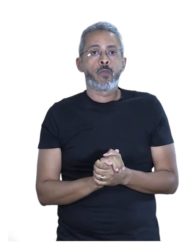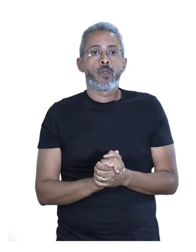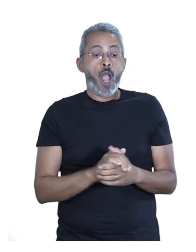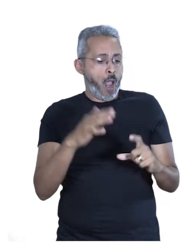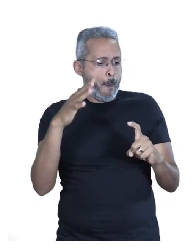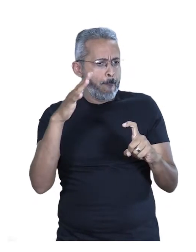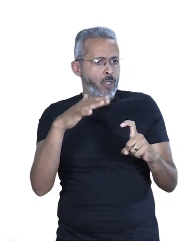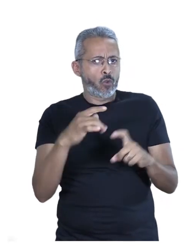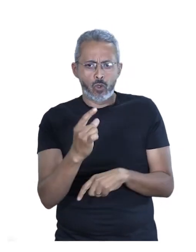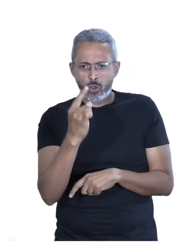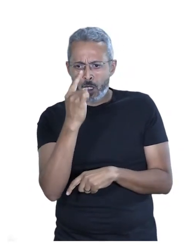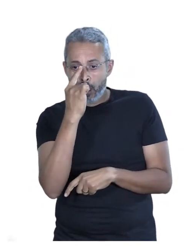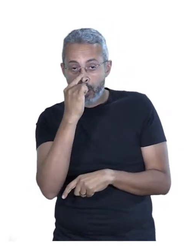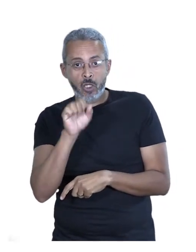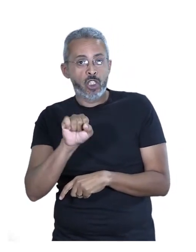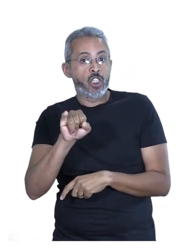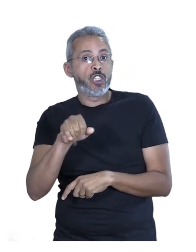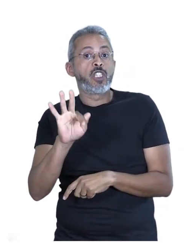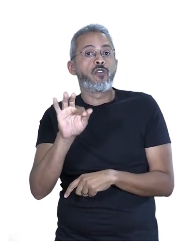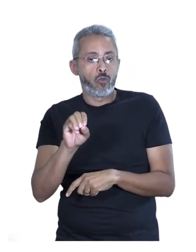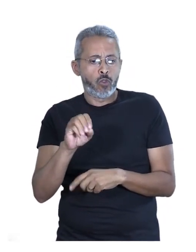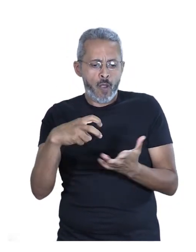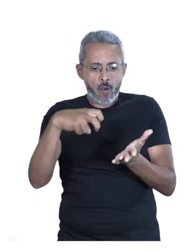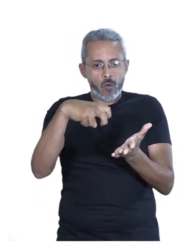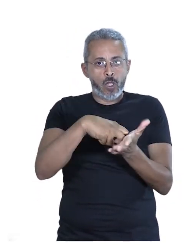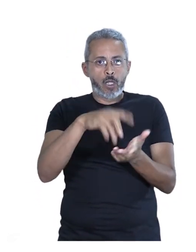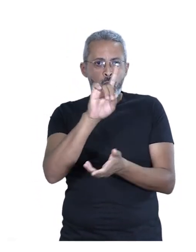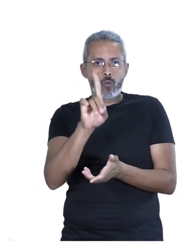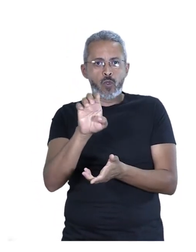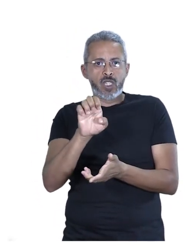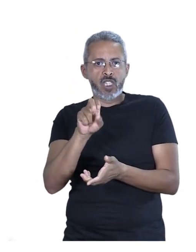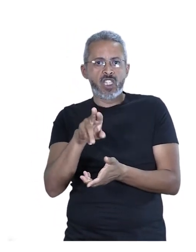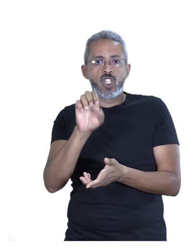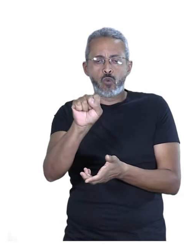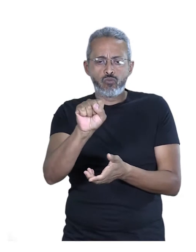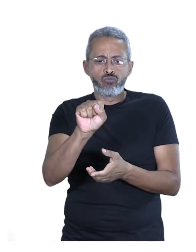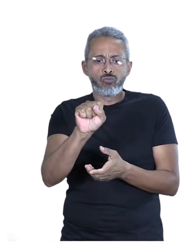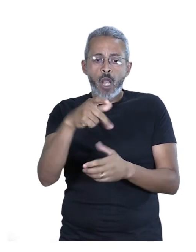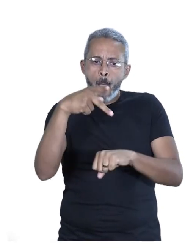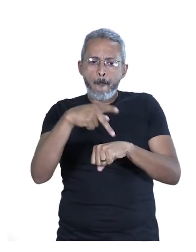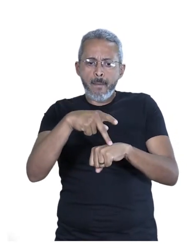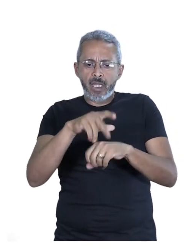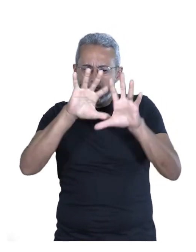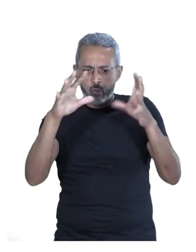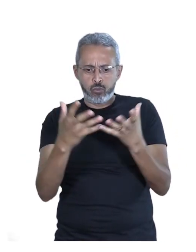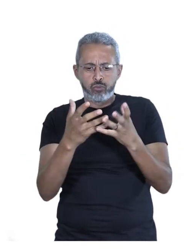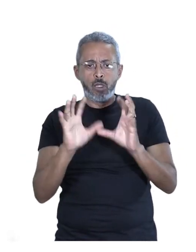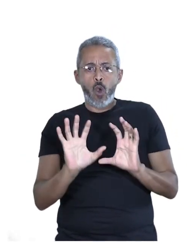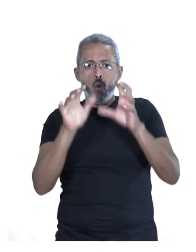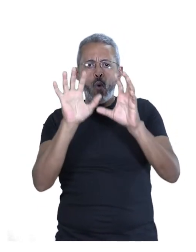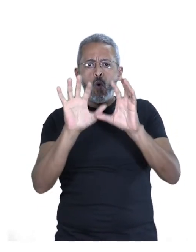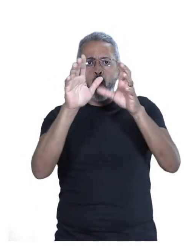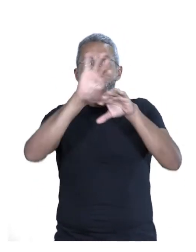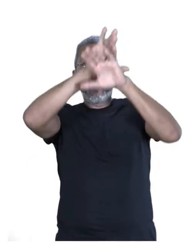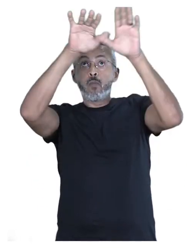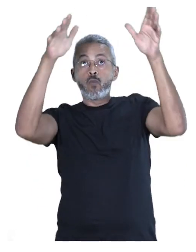Na mitologia grega, Sísifo foi condenado por Zeus a rolar uma enorme pedra morro acima eternamente.